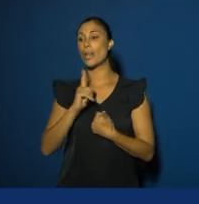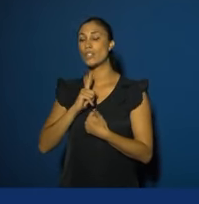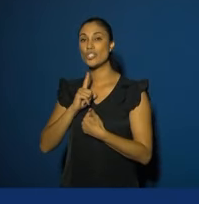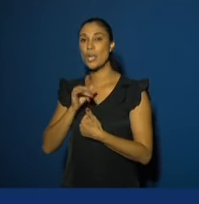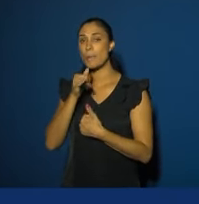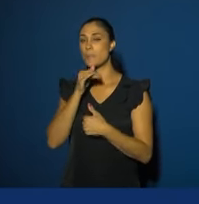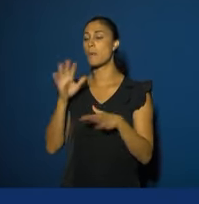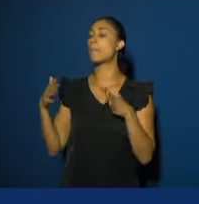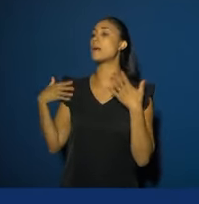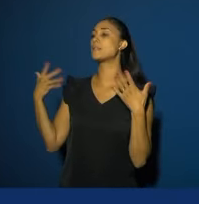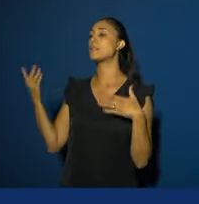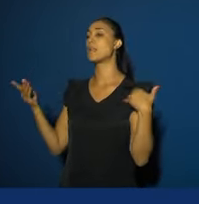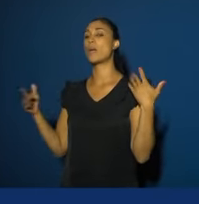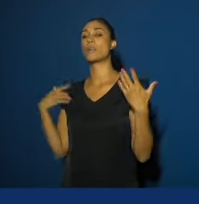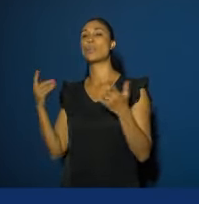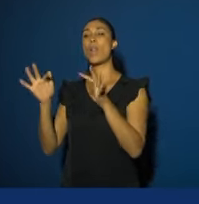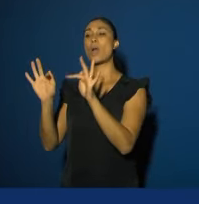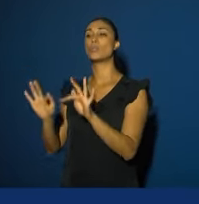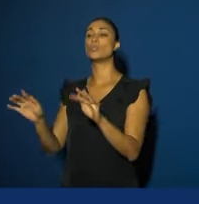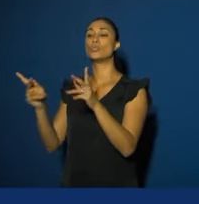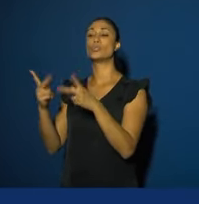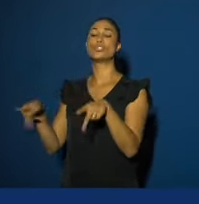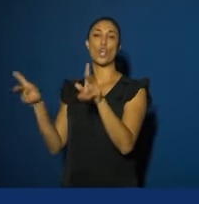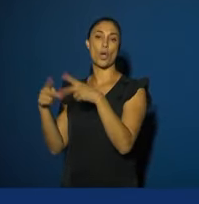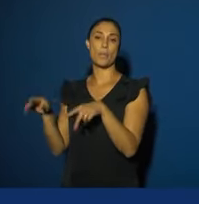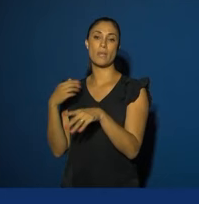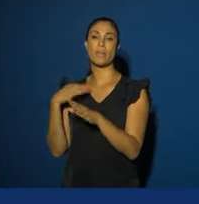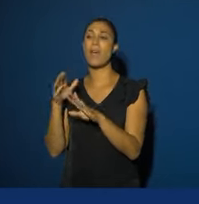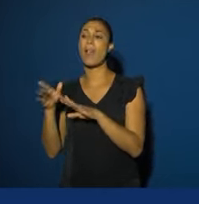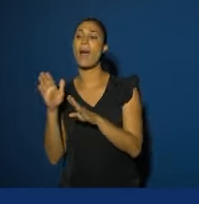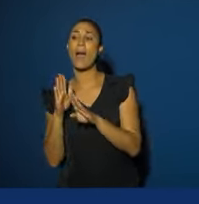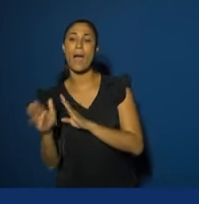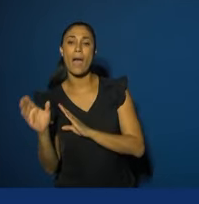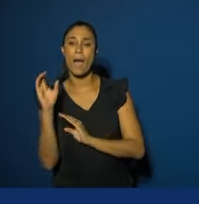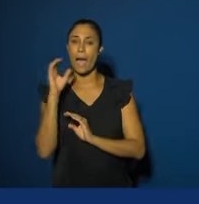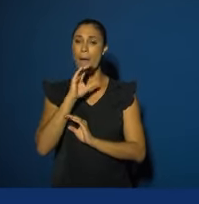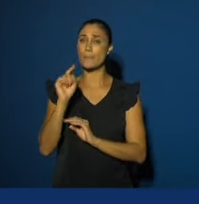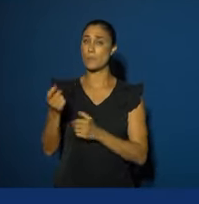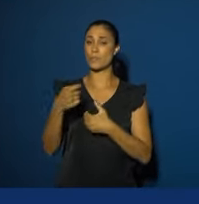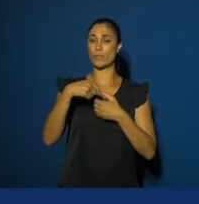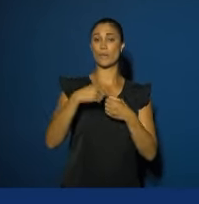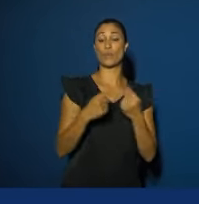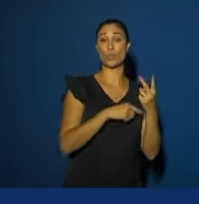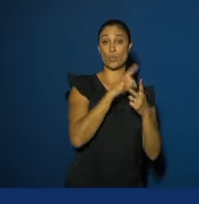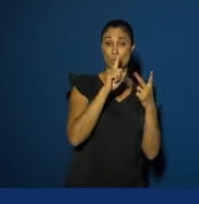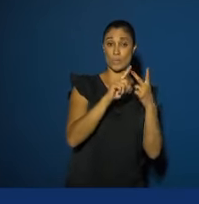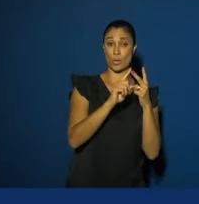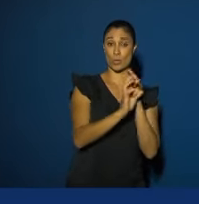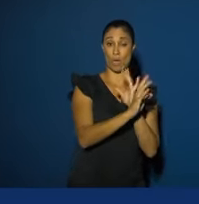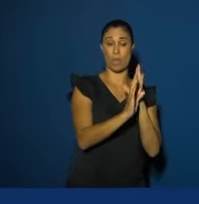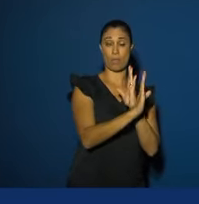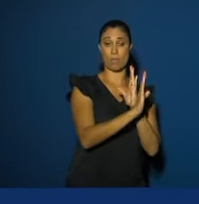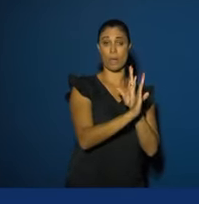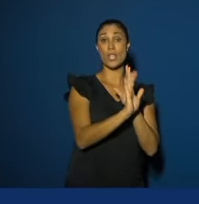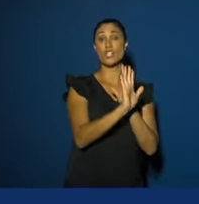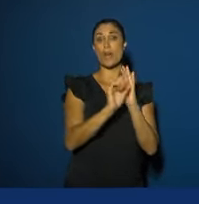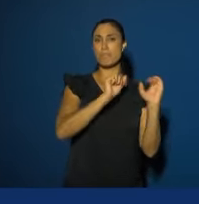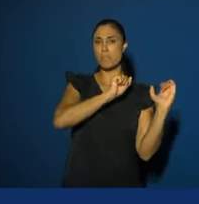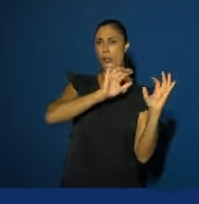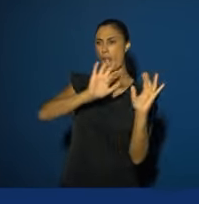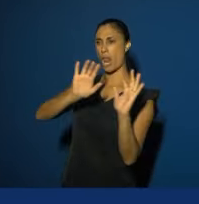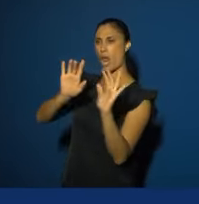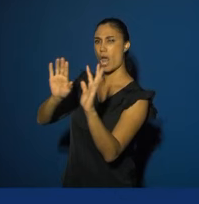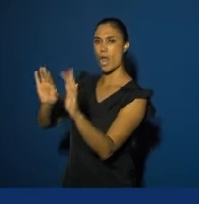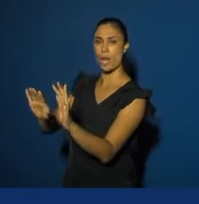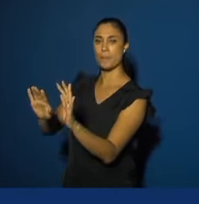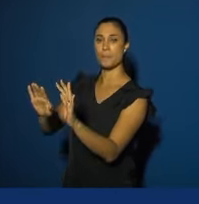gente andando no Shopping No começo ia rapidinho voltava e depois na segundo lockdown quando a gente saiu do segundo lockdown o pessoal já veio em massa na na